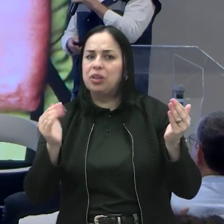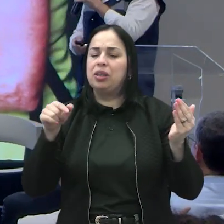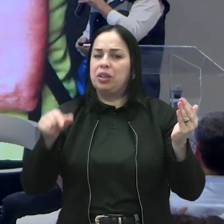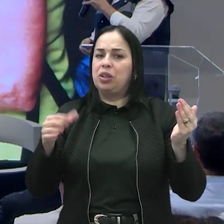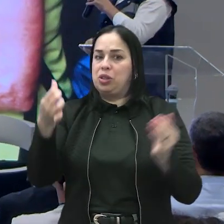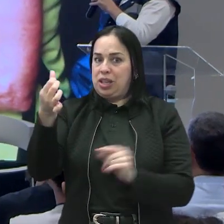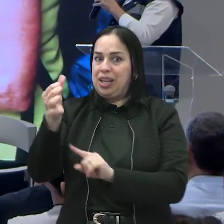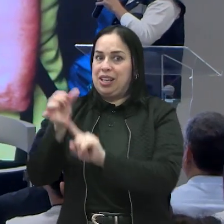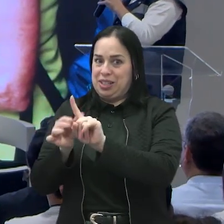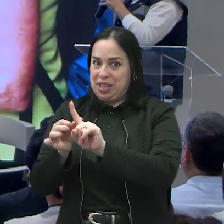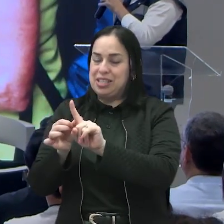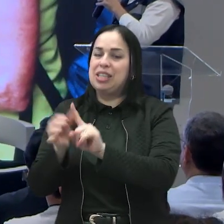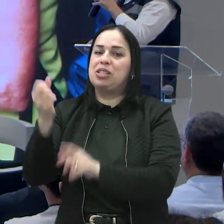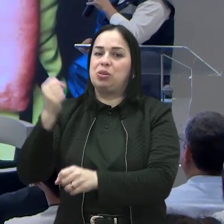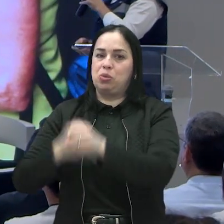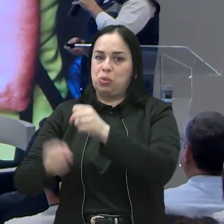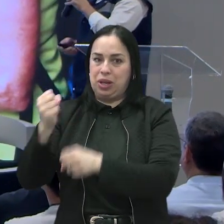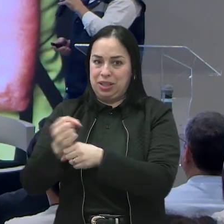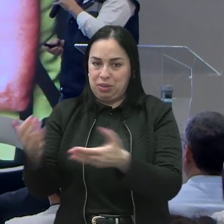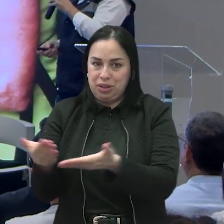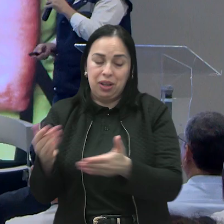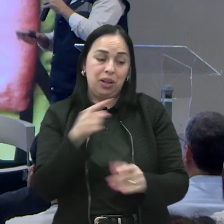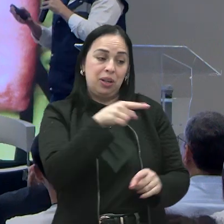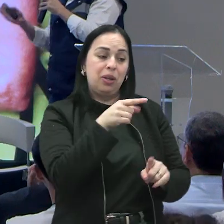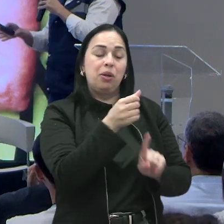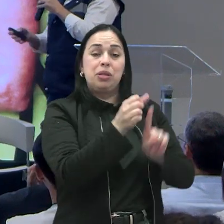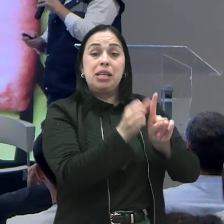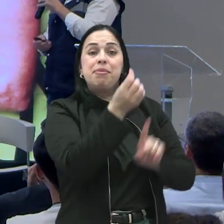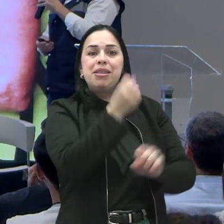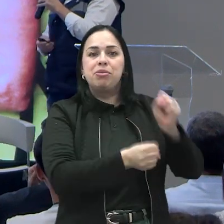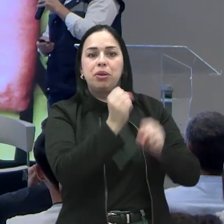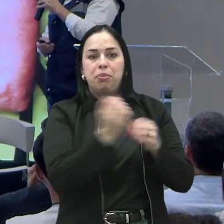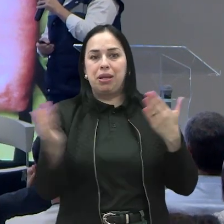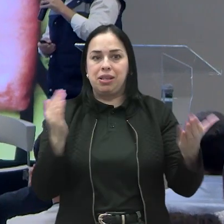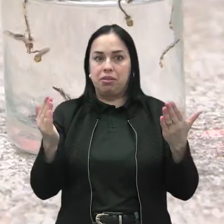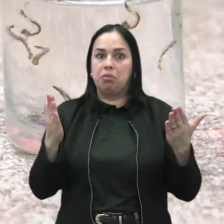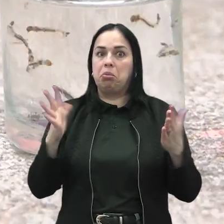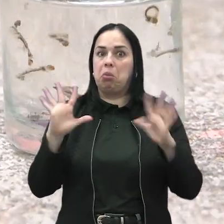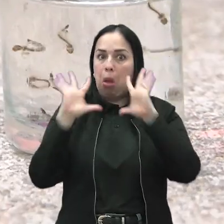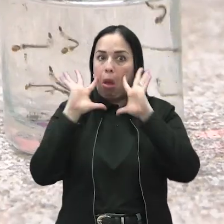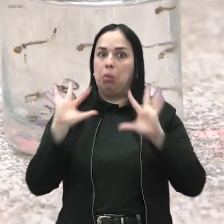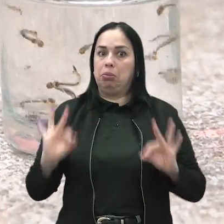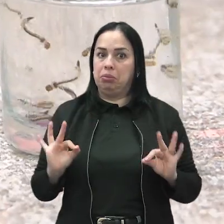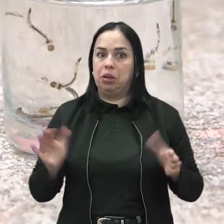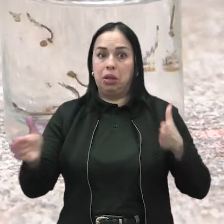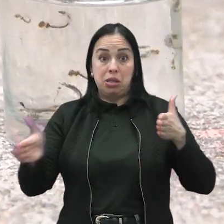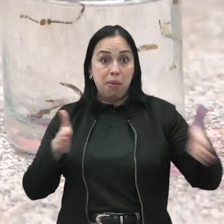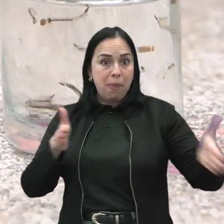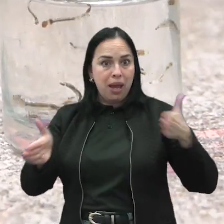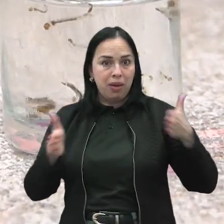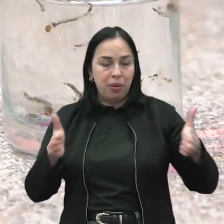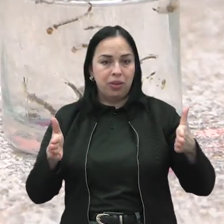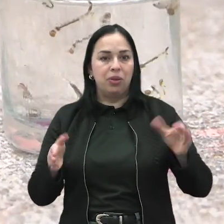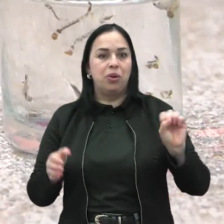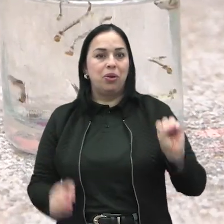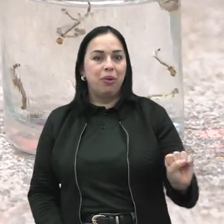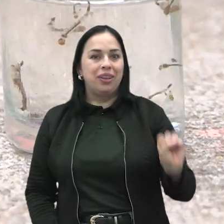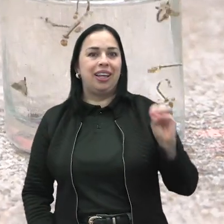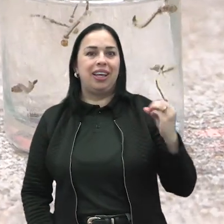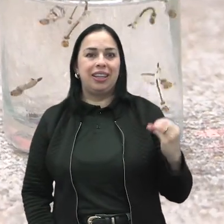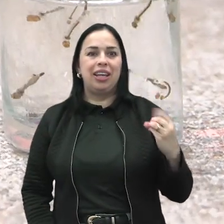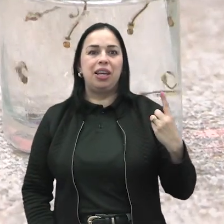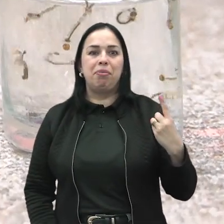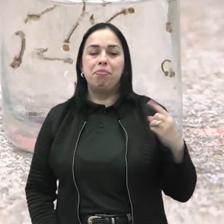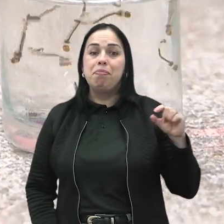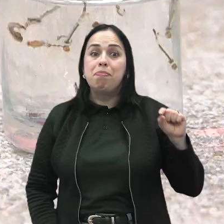primeiro semestre de 2025 e 2024 chama a atenção. Nos primeiros 6 meses de